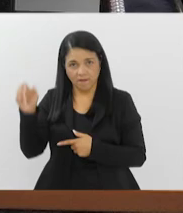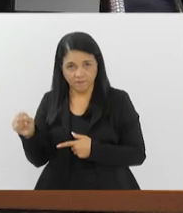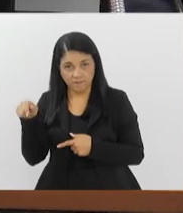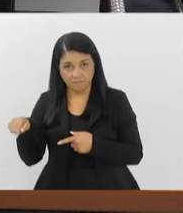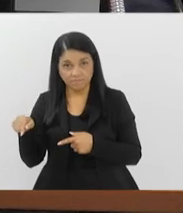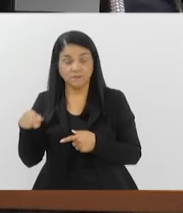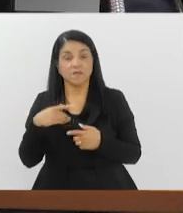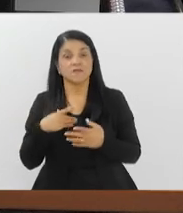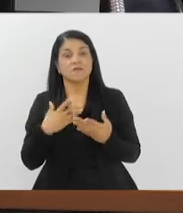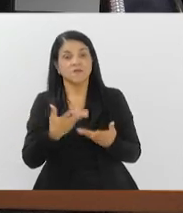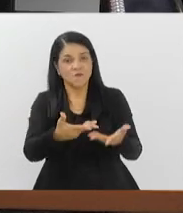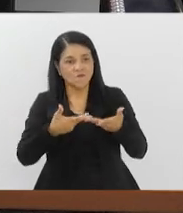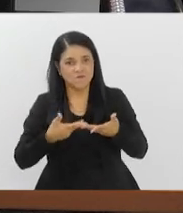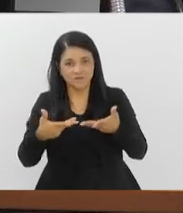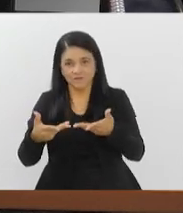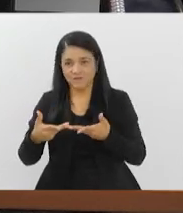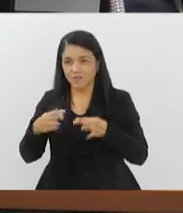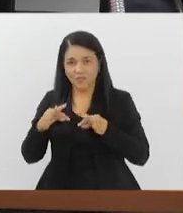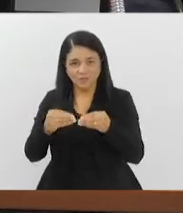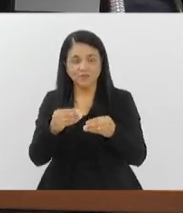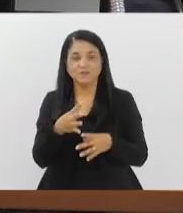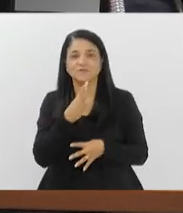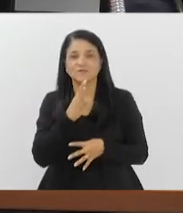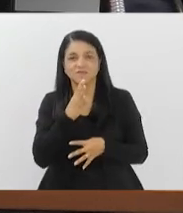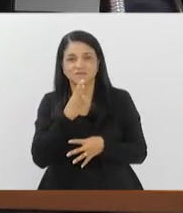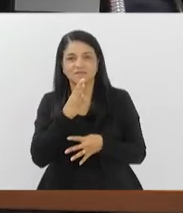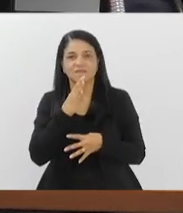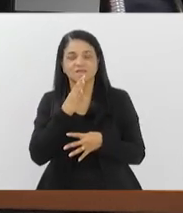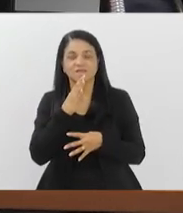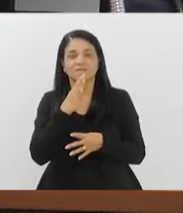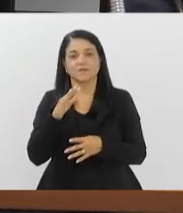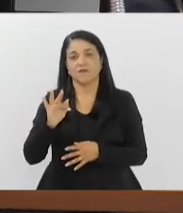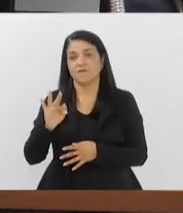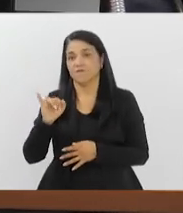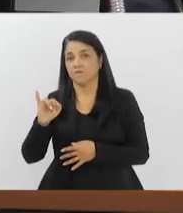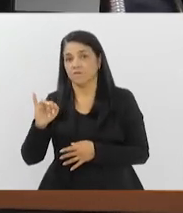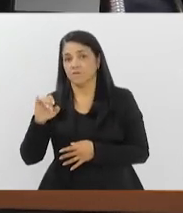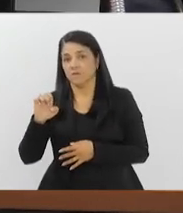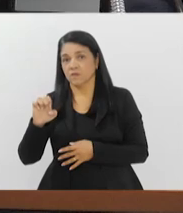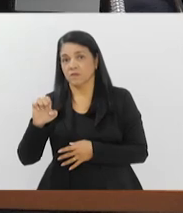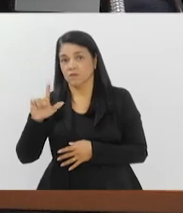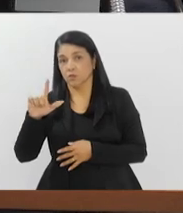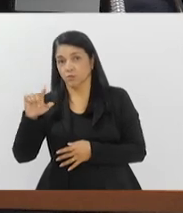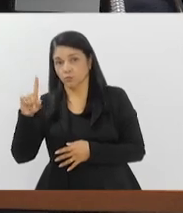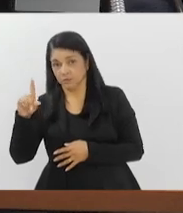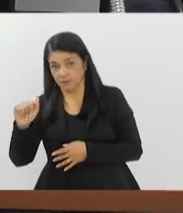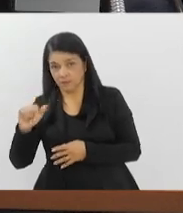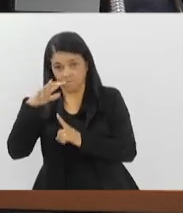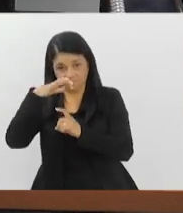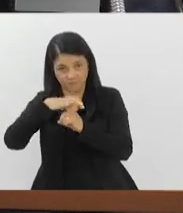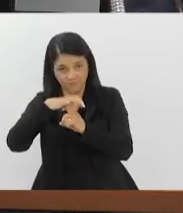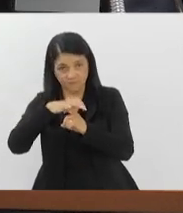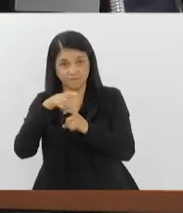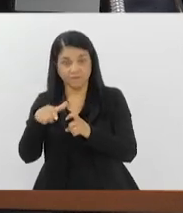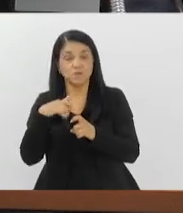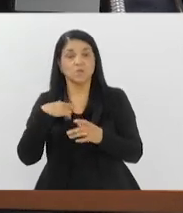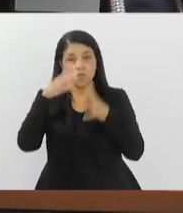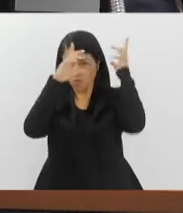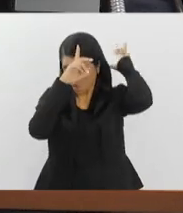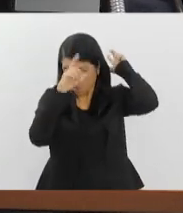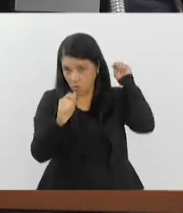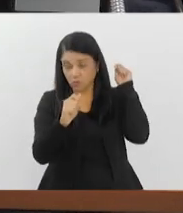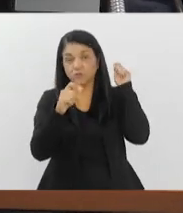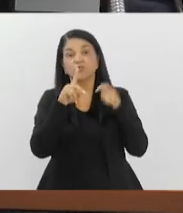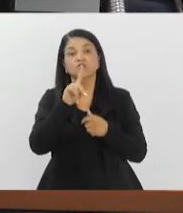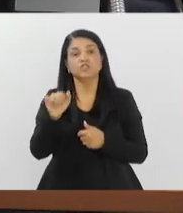convido a todos os presentes a conhecerem mais sobre a FILDA, que, como o cônsul aqui mesmo citou, vai ocorrer do